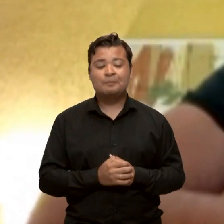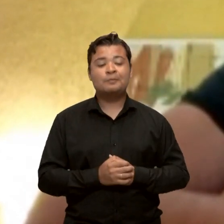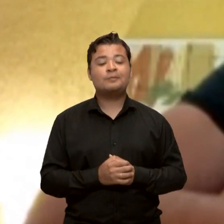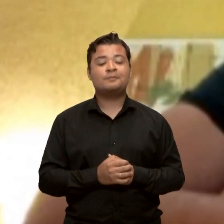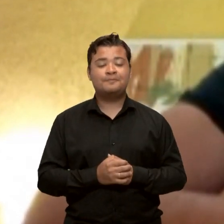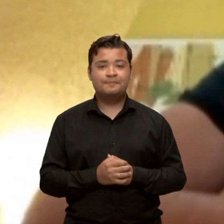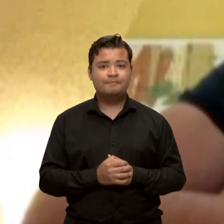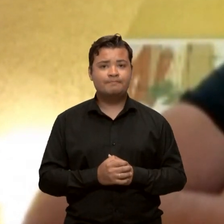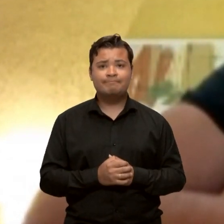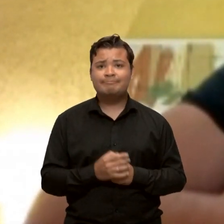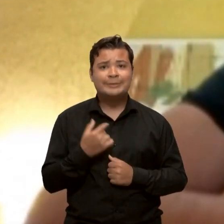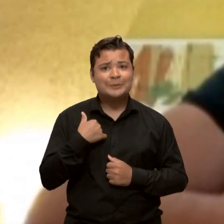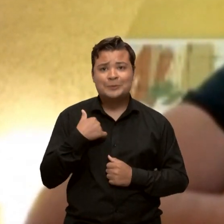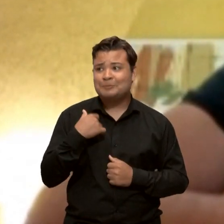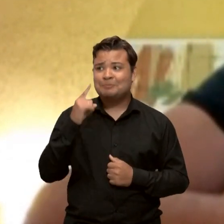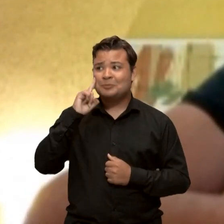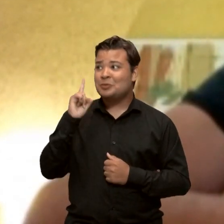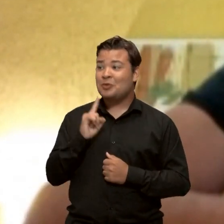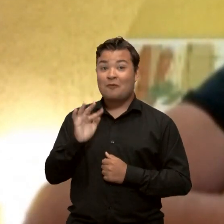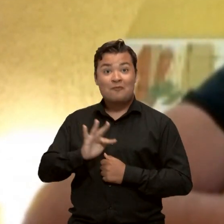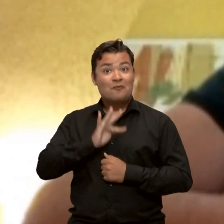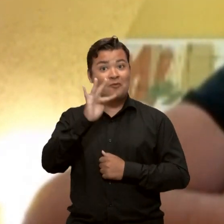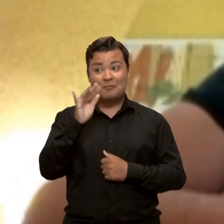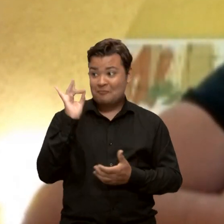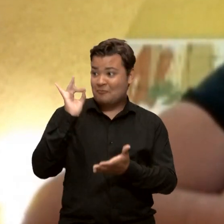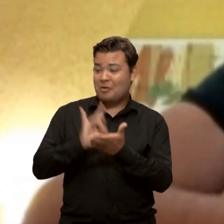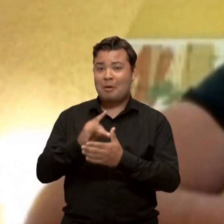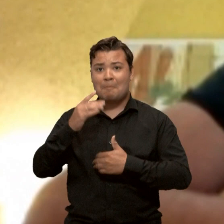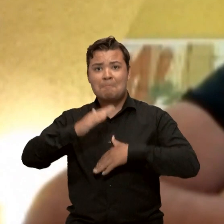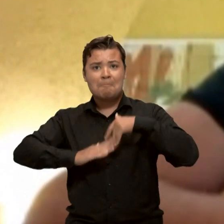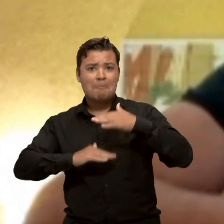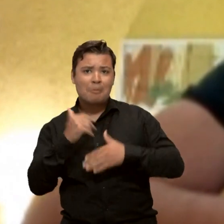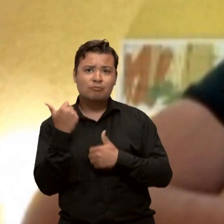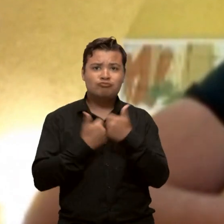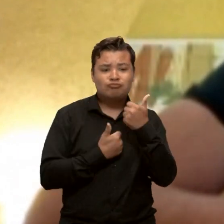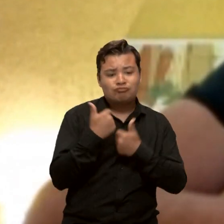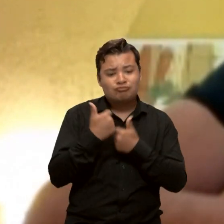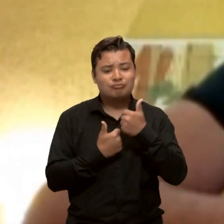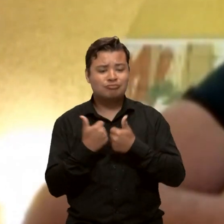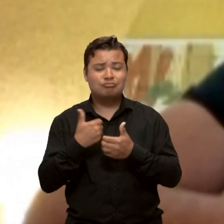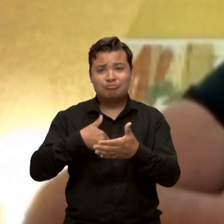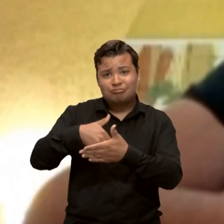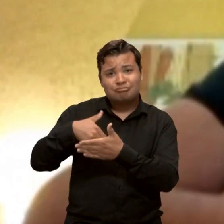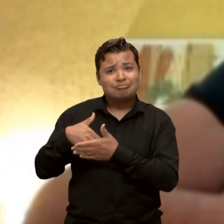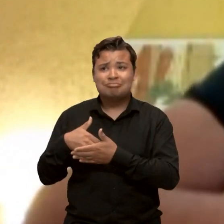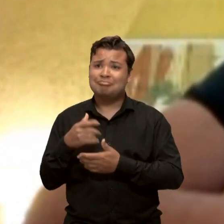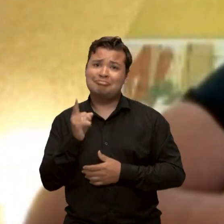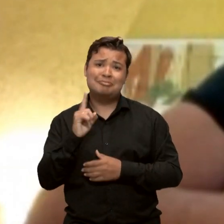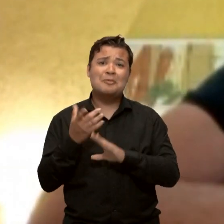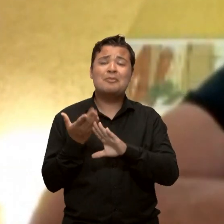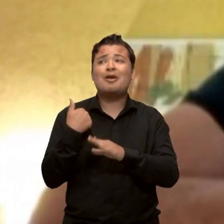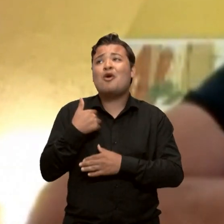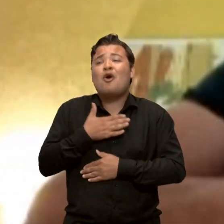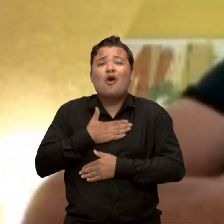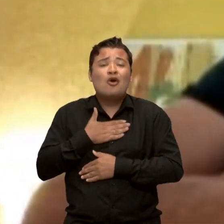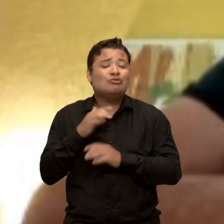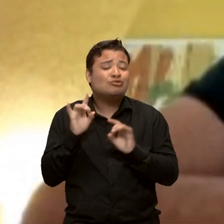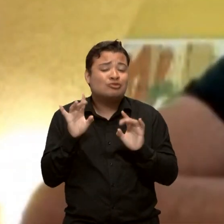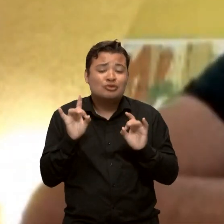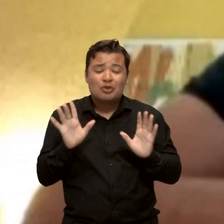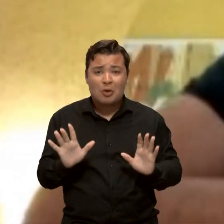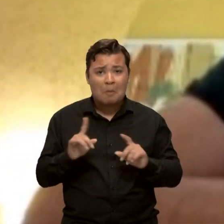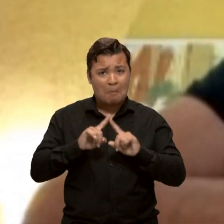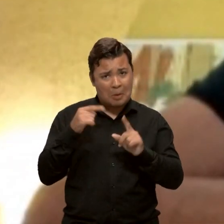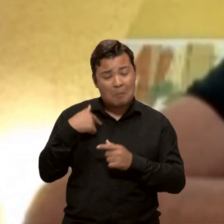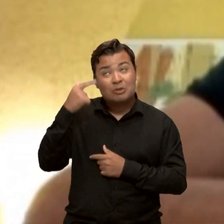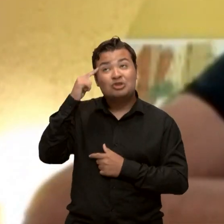sinceramente, eu não esperava ser jogador de futebol. Eu jogava porque gostava, mas não tinha na minha mente